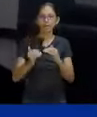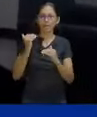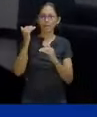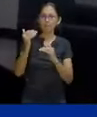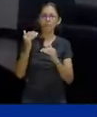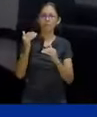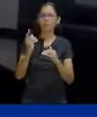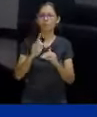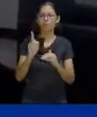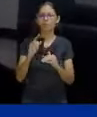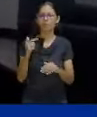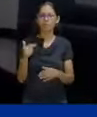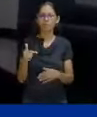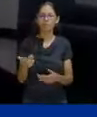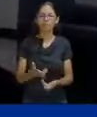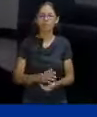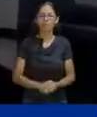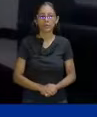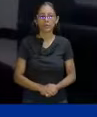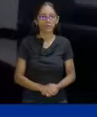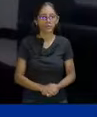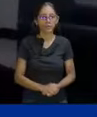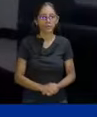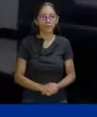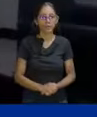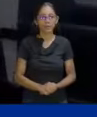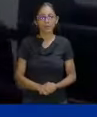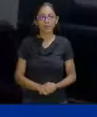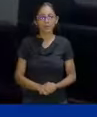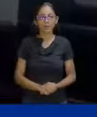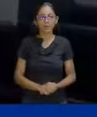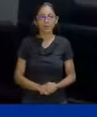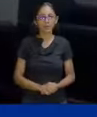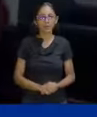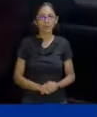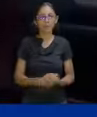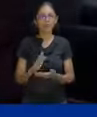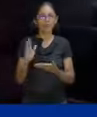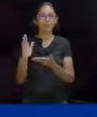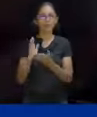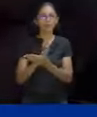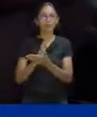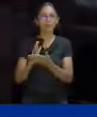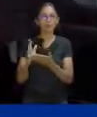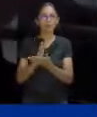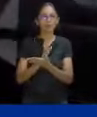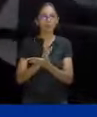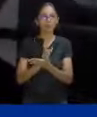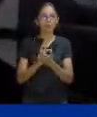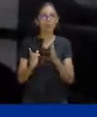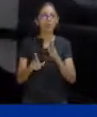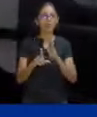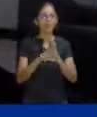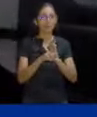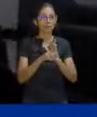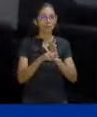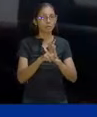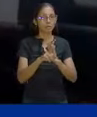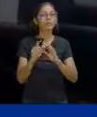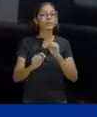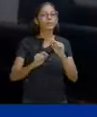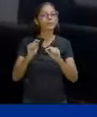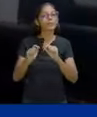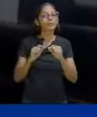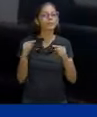As restrições constitucionais ao livre convencimento motivado,